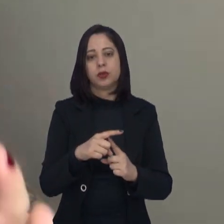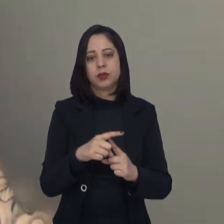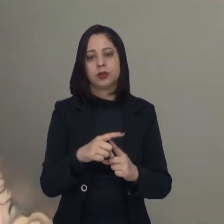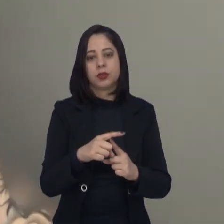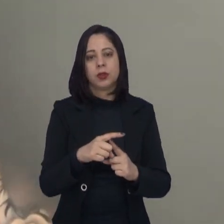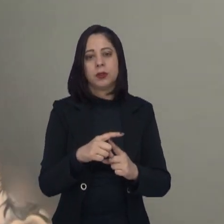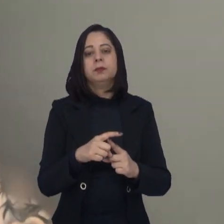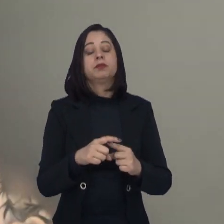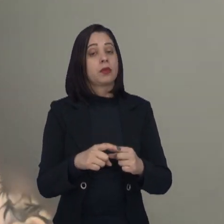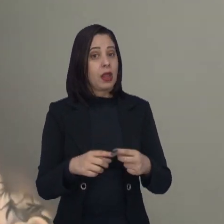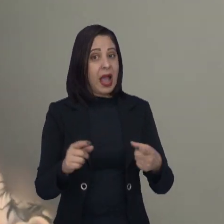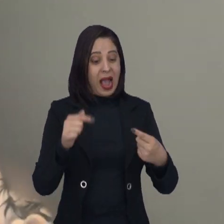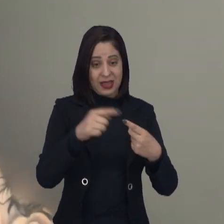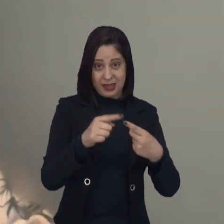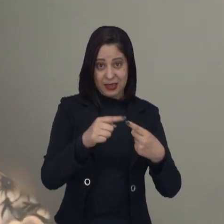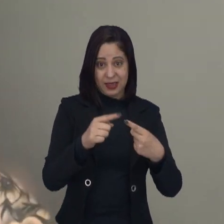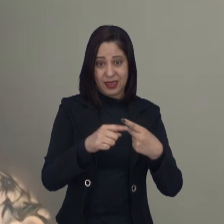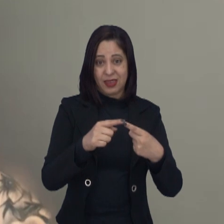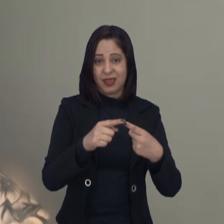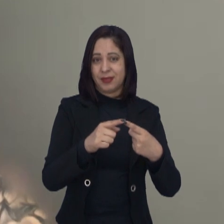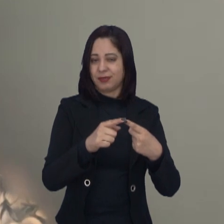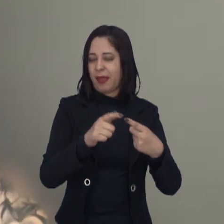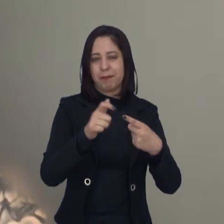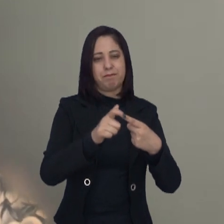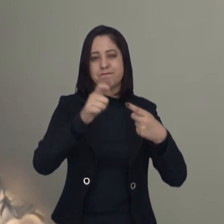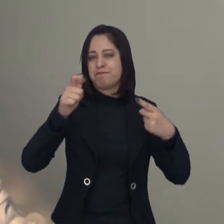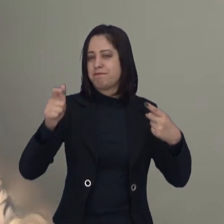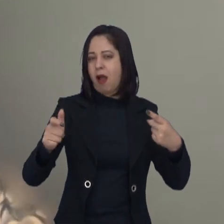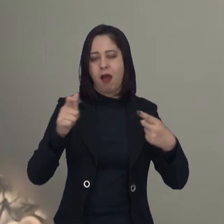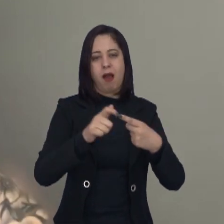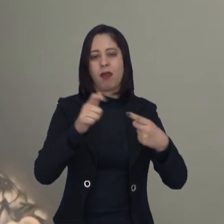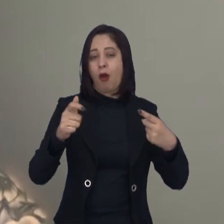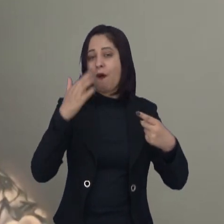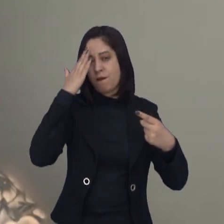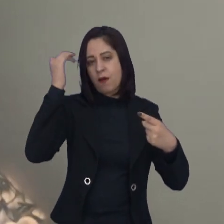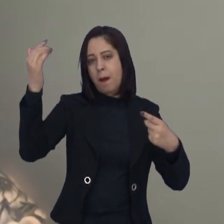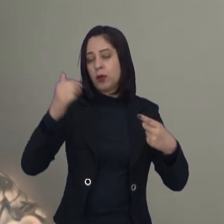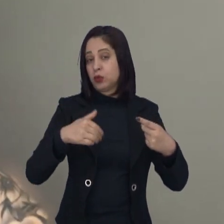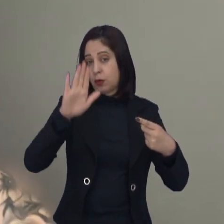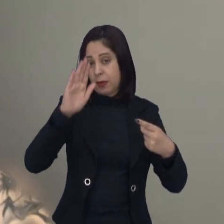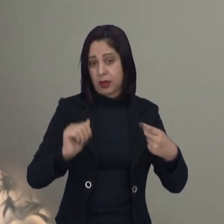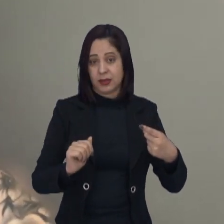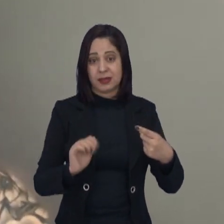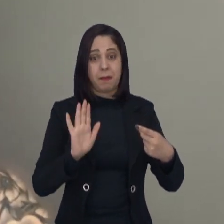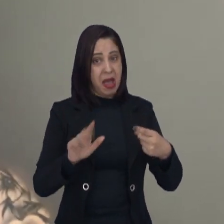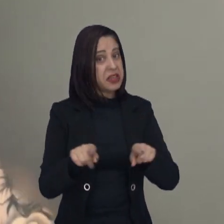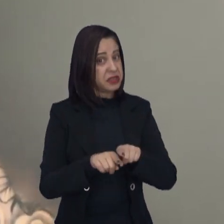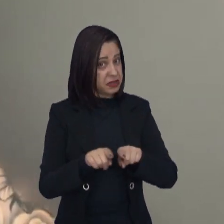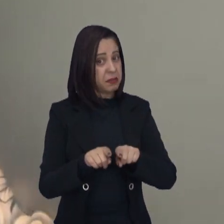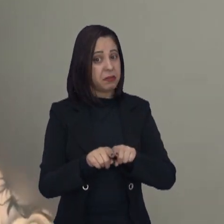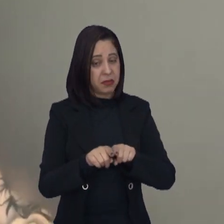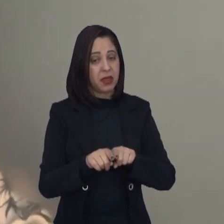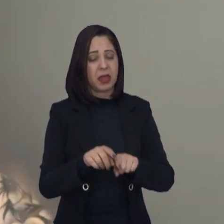uma impressão de que a monetização é a maior parte de onde vem esse financeiro dessas influências. Mas eu acredito,